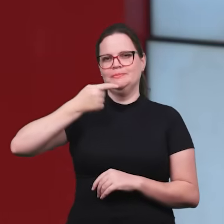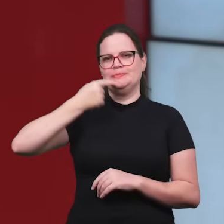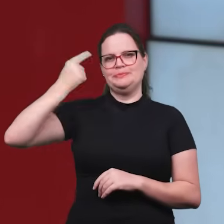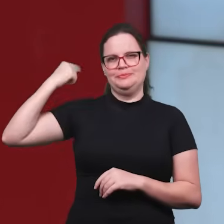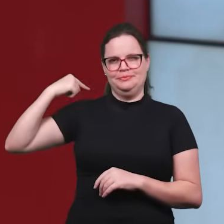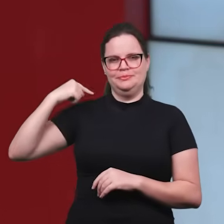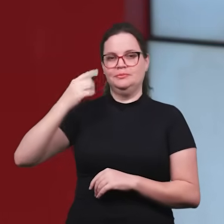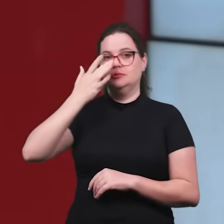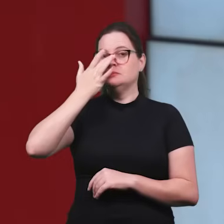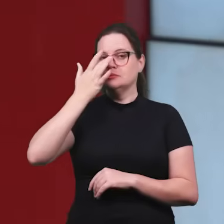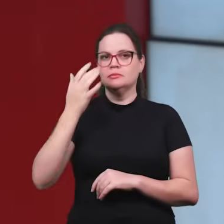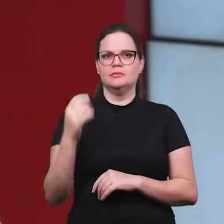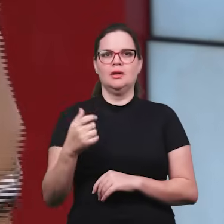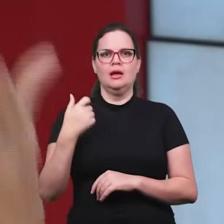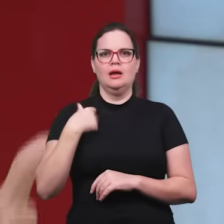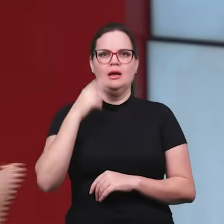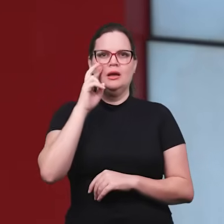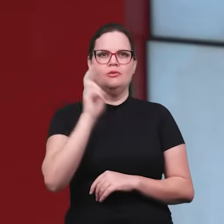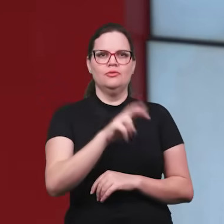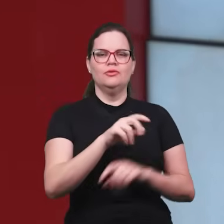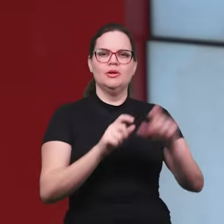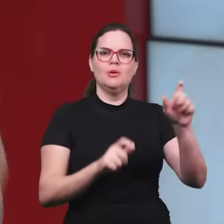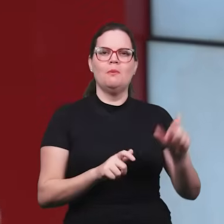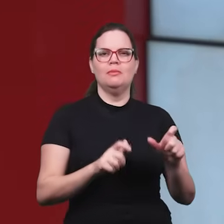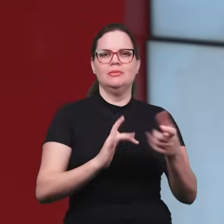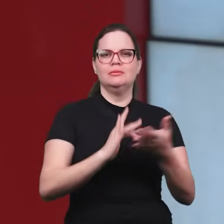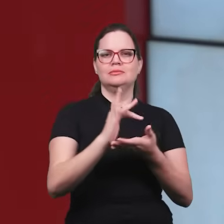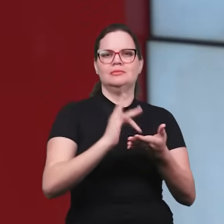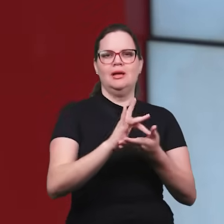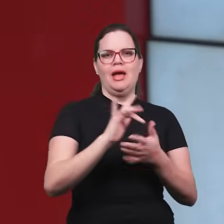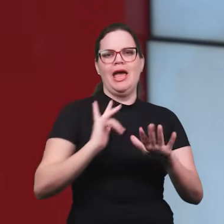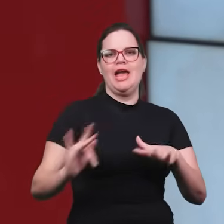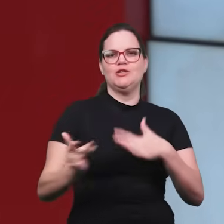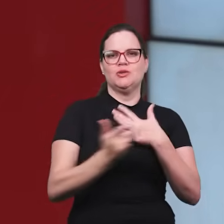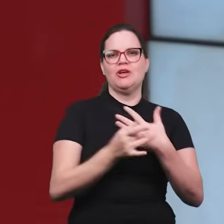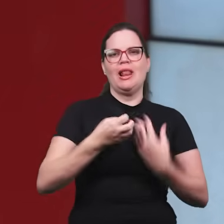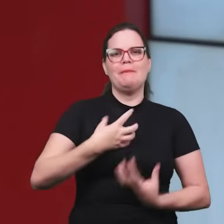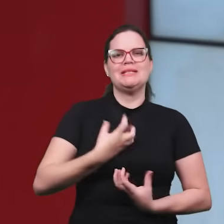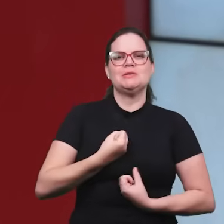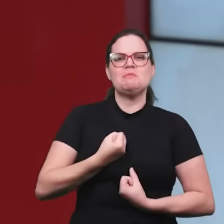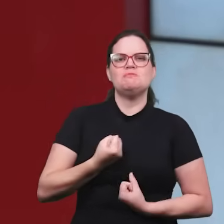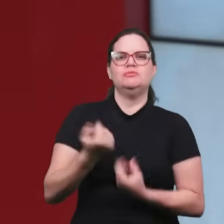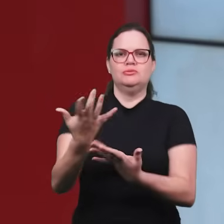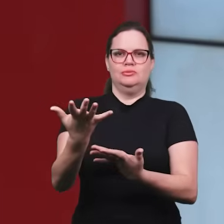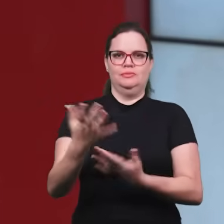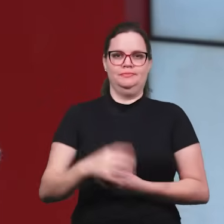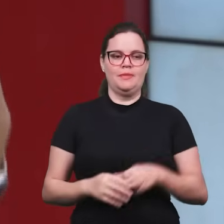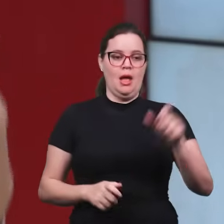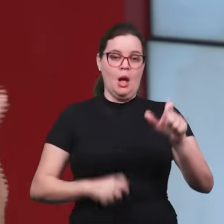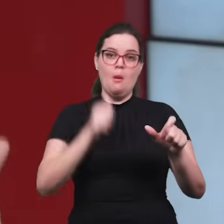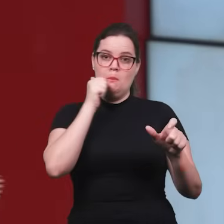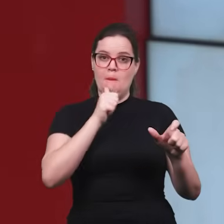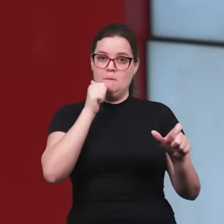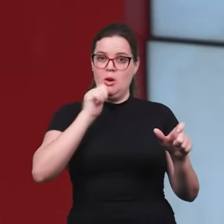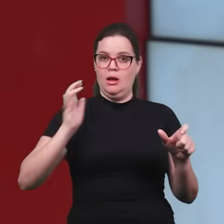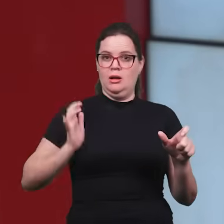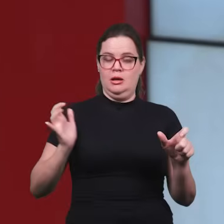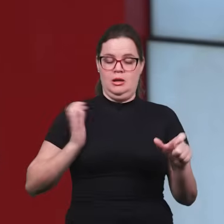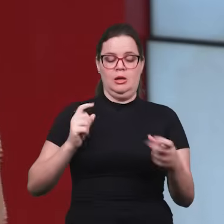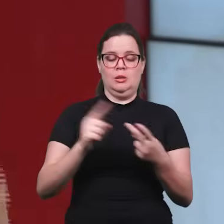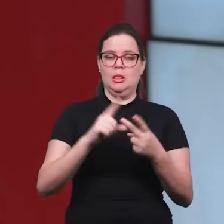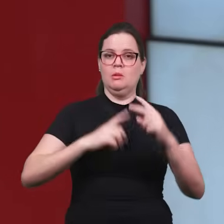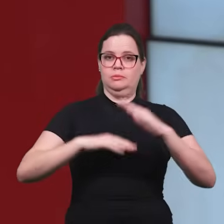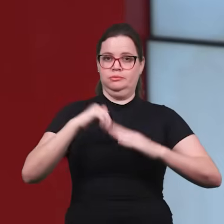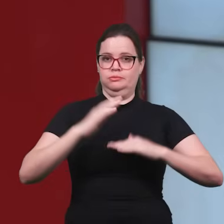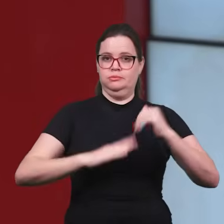vi foi até um desabafo, uma publicação que uma pessoa fez na rede social dela. É uma mulher muito bem-sucedida, tem uma